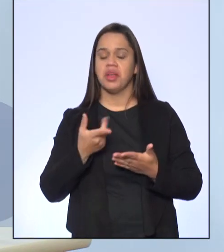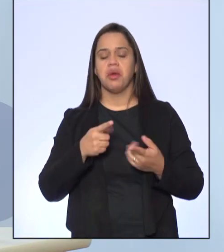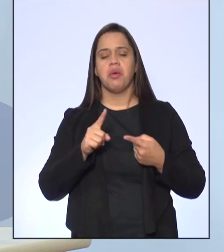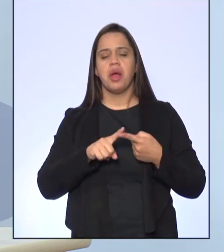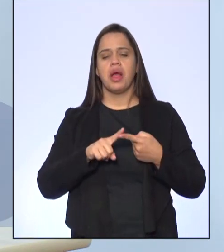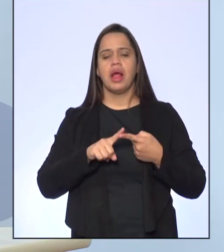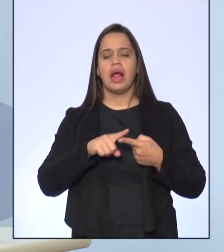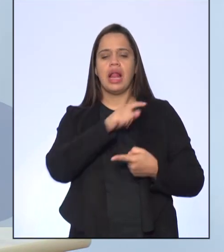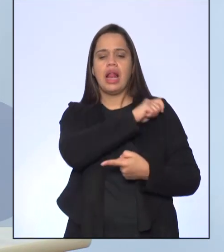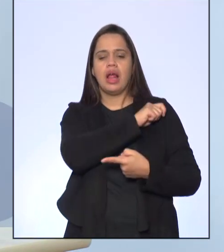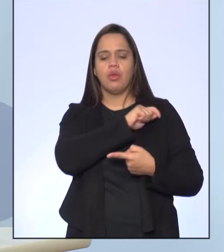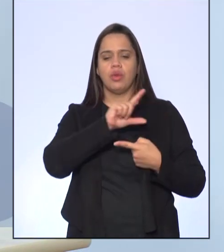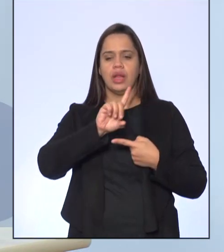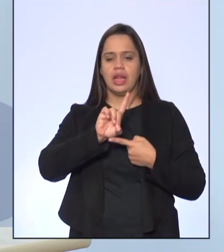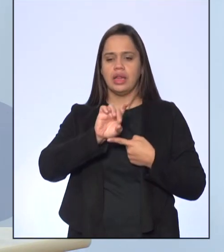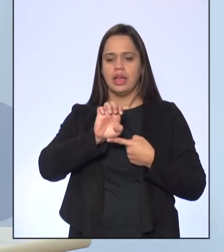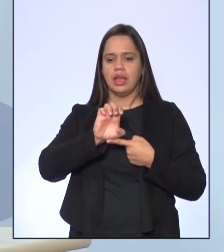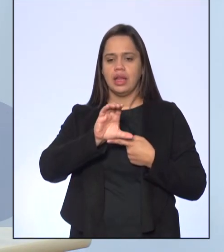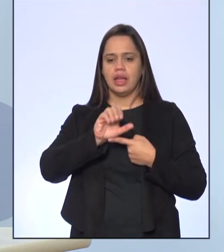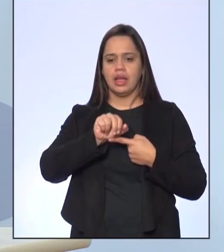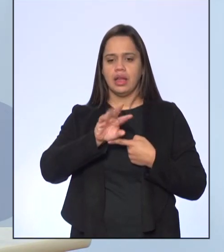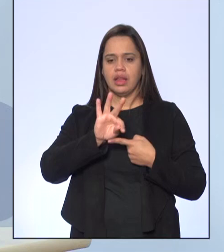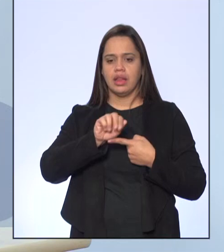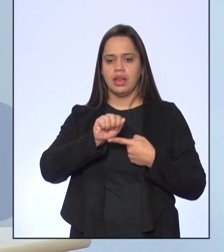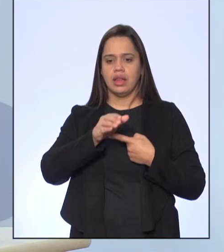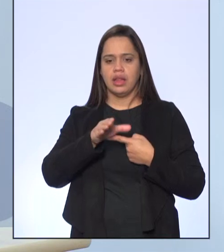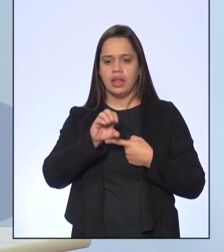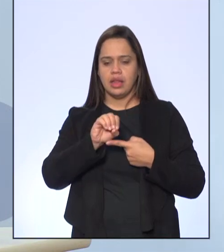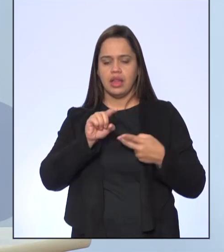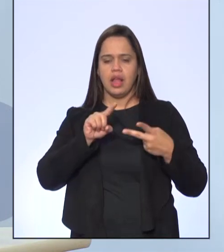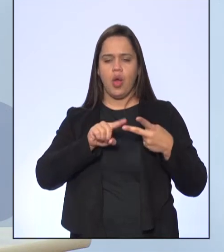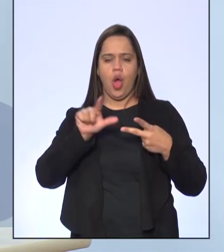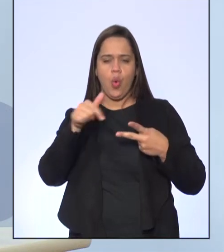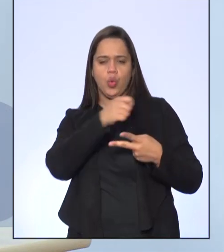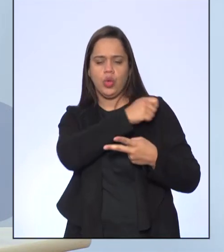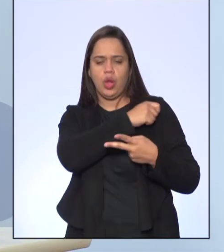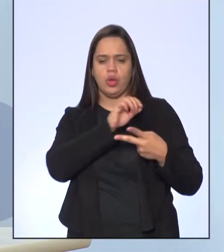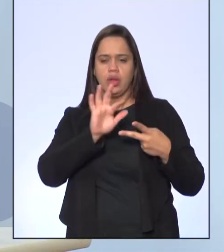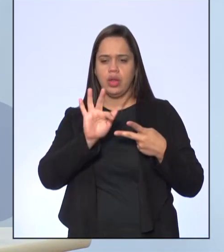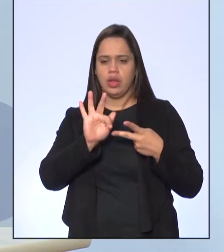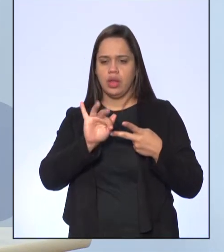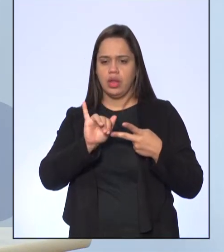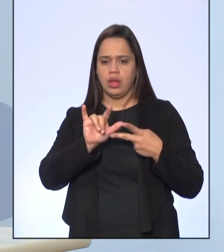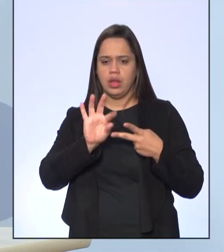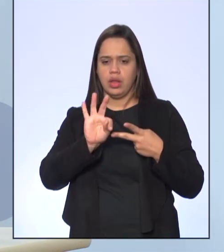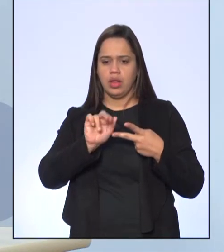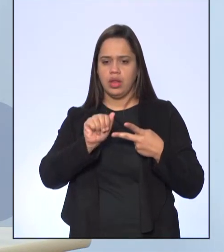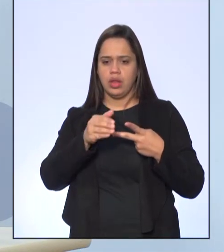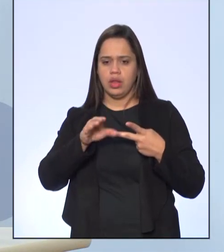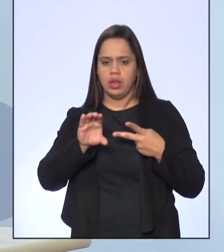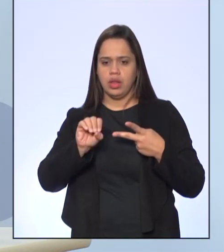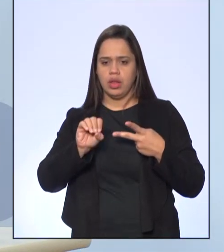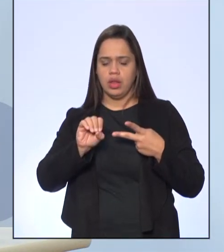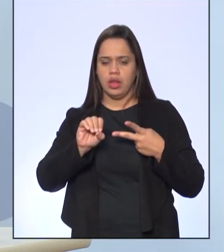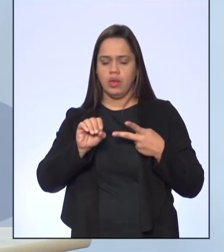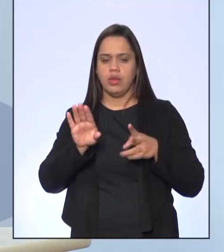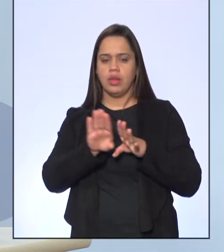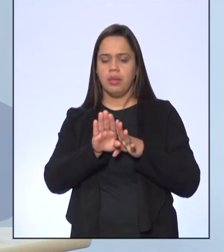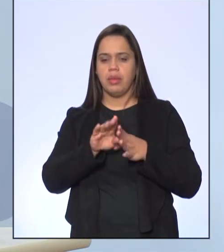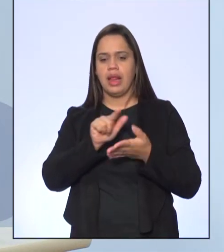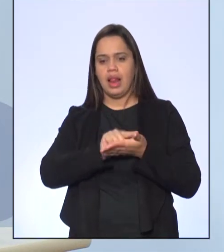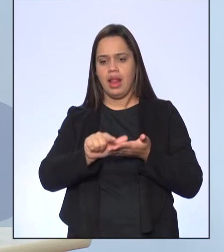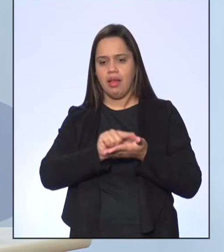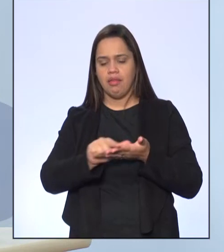decantação, a Jéssica, filtração e lavagem, que foi uma palavra dita, né, no vídeo, o Gustavo,